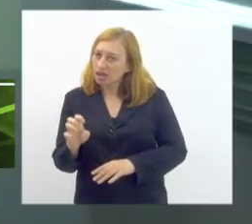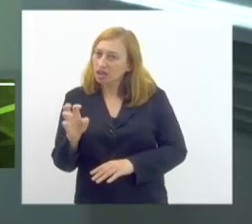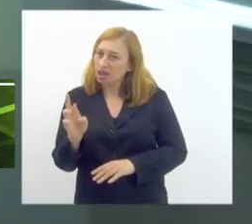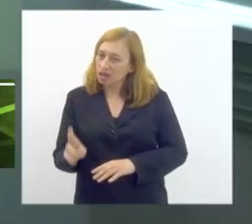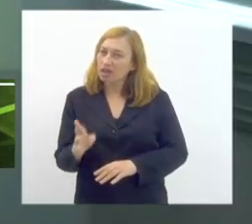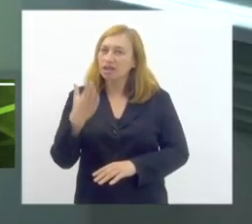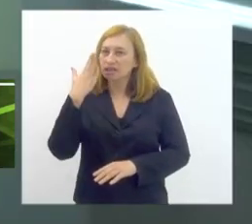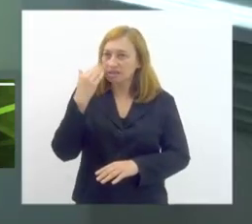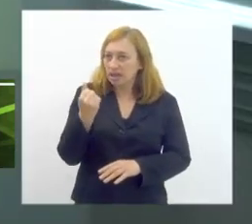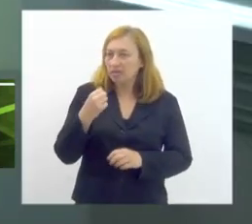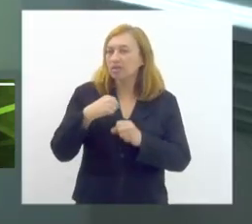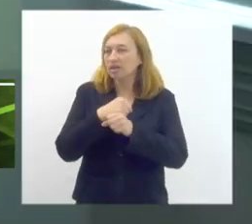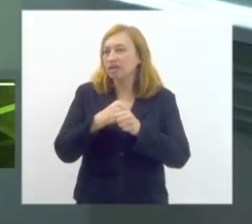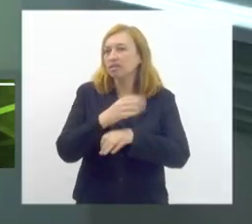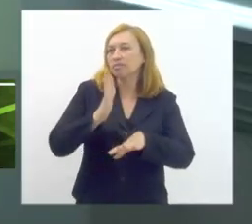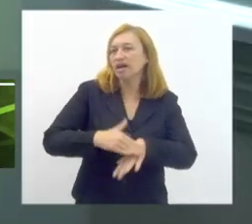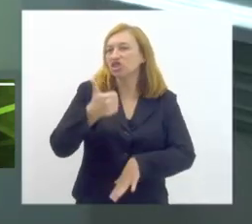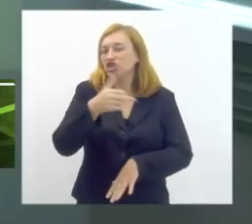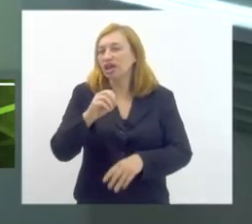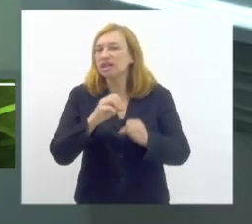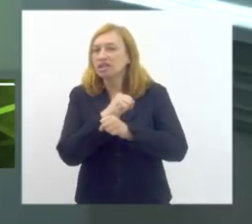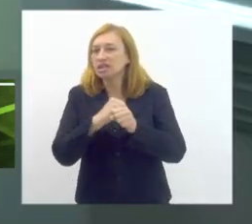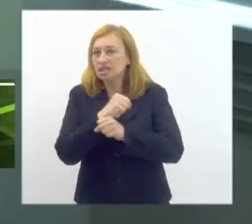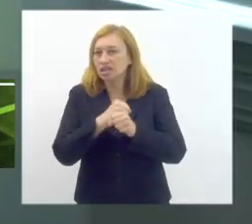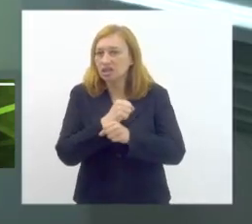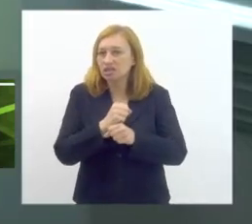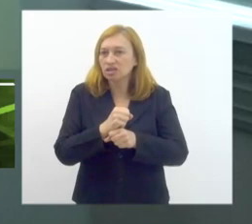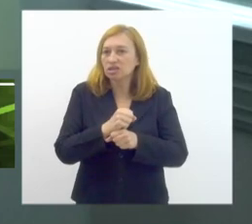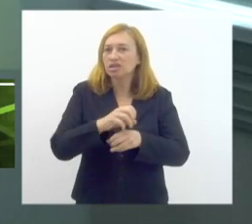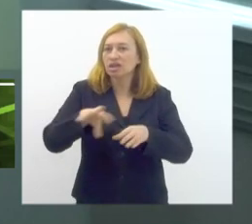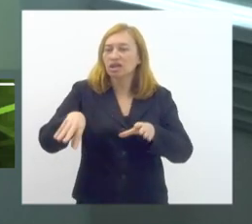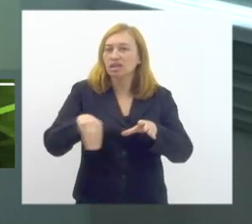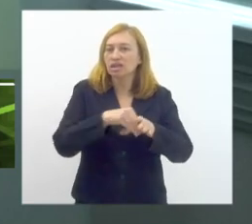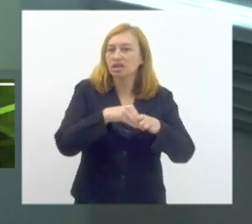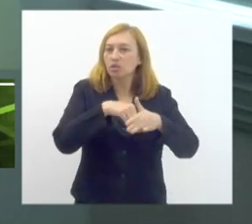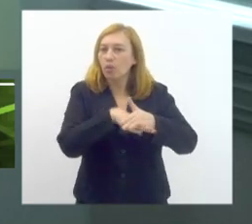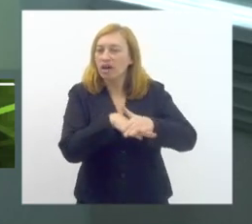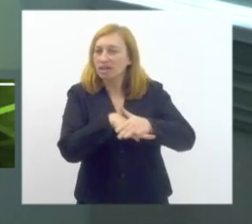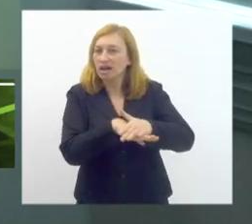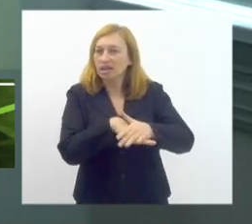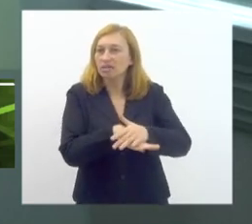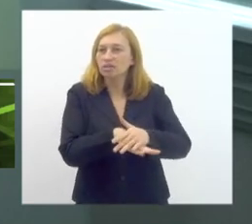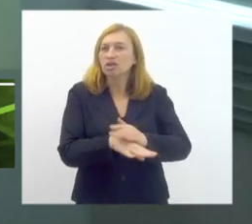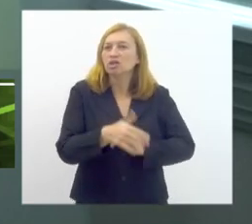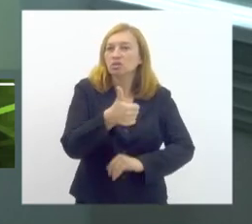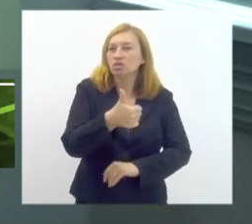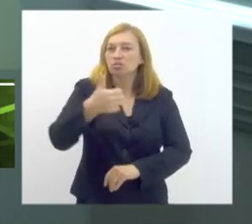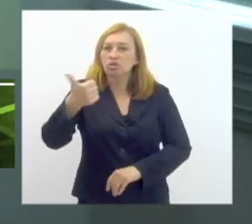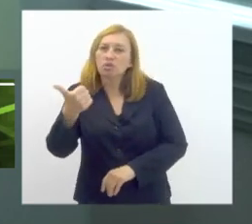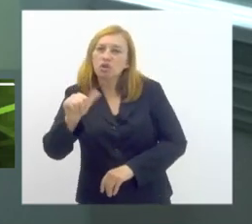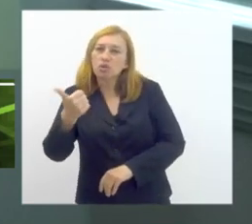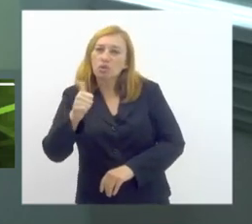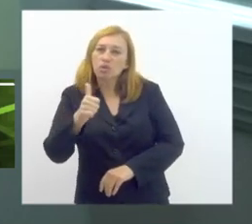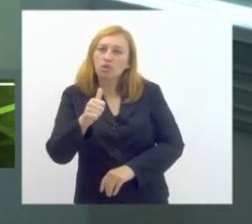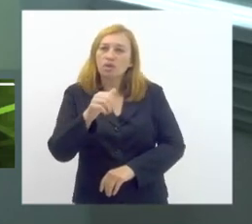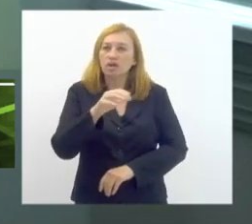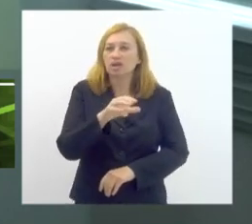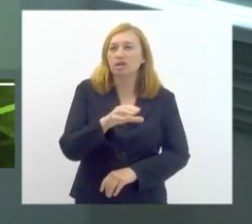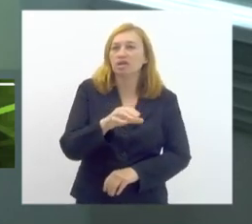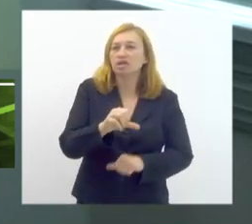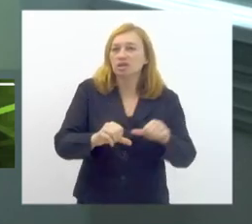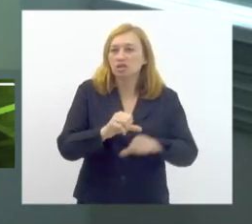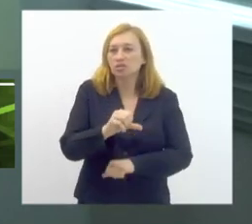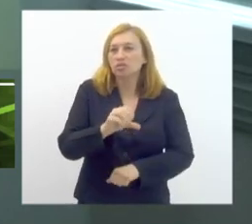que já tem lá mais de 10 anos que ele está nesse forno, né? Em 2011, a CGR já passa a ser CIR, né? Que é